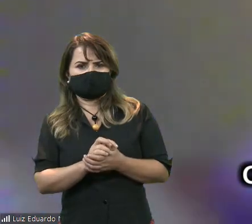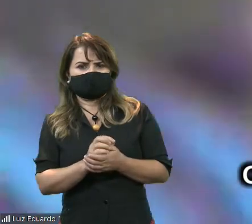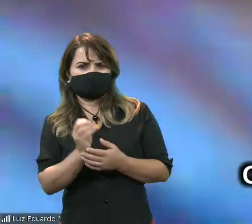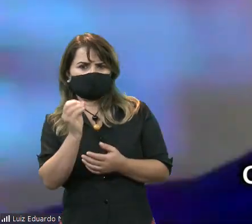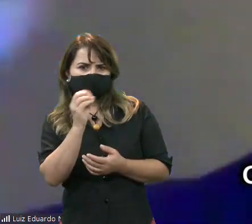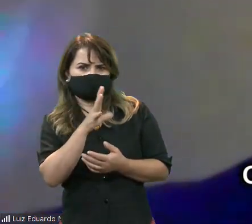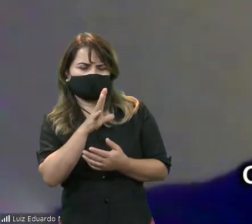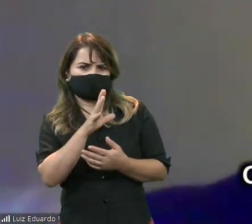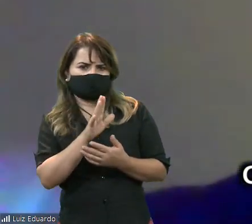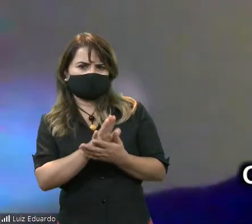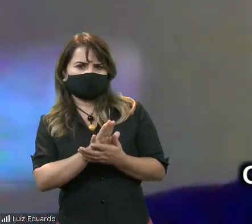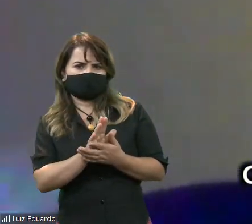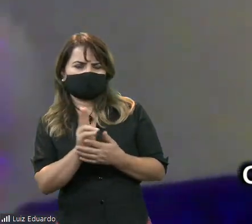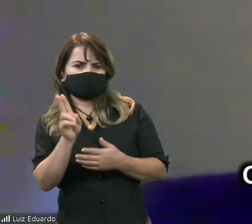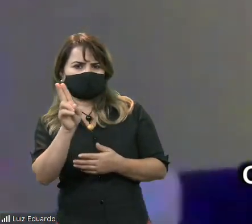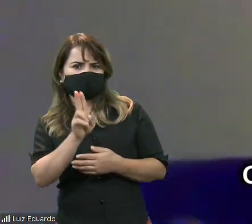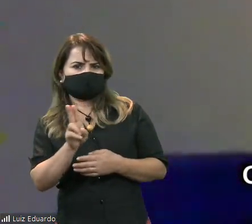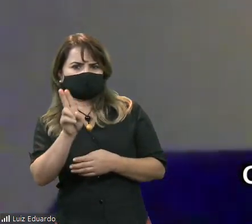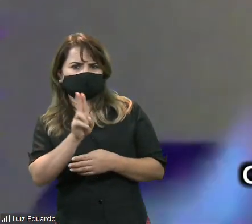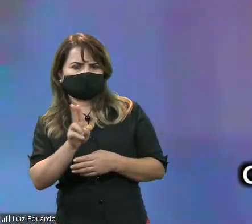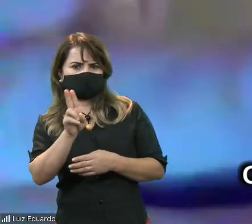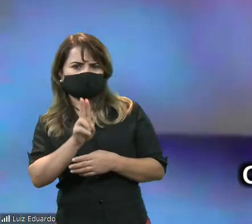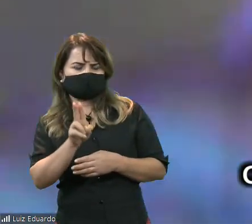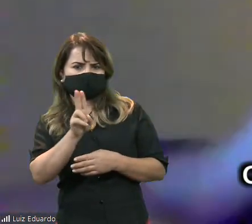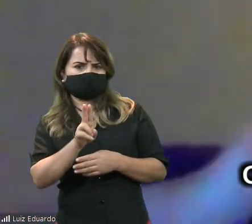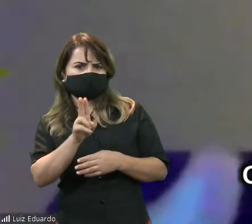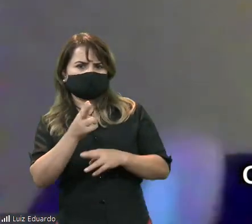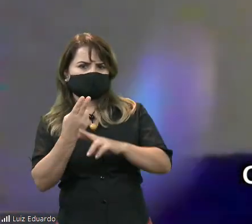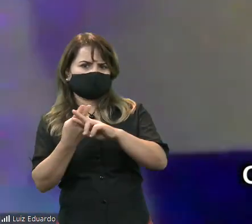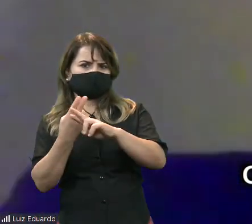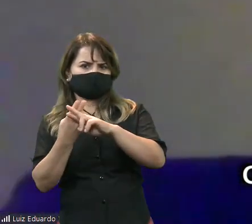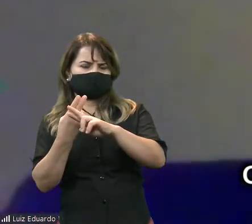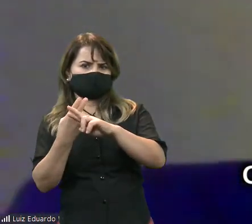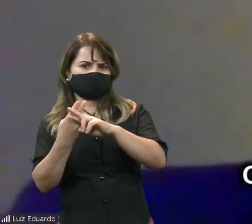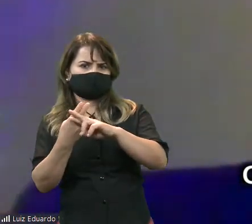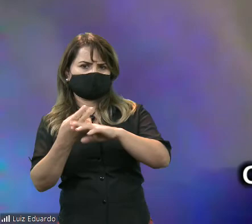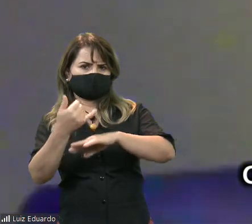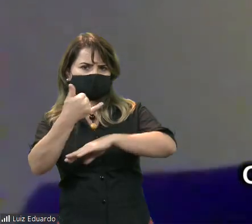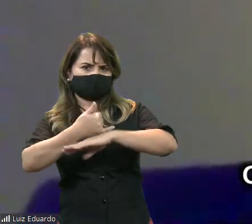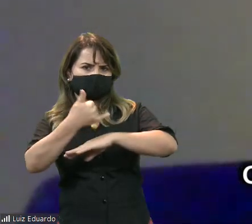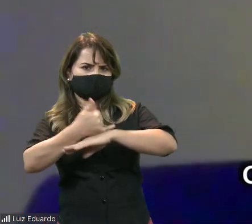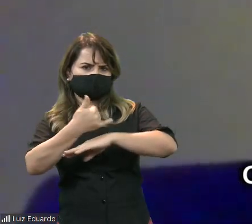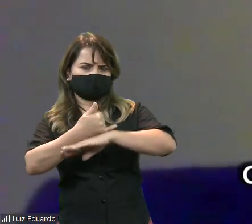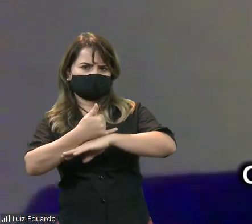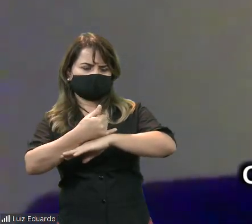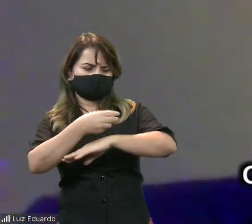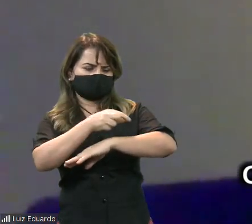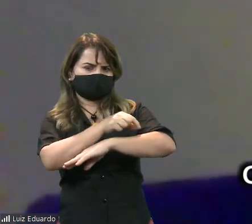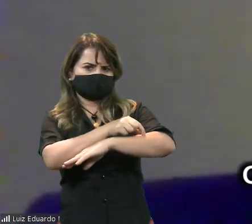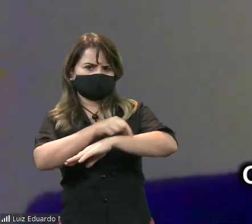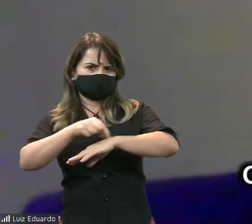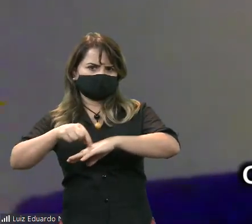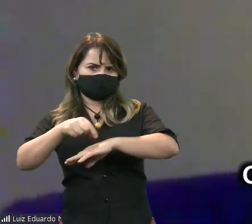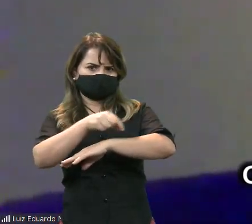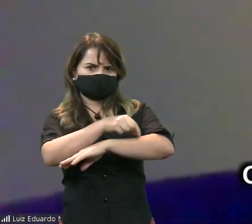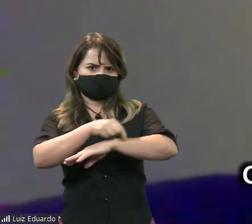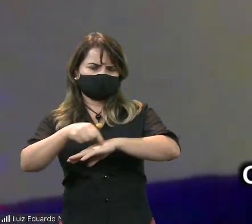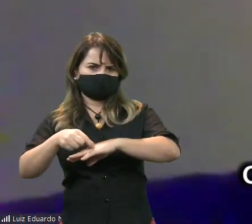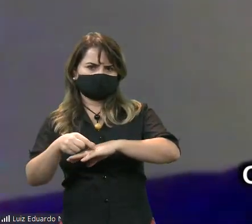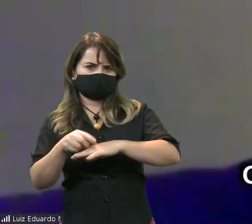reformular, utilizar a própria linha, os próprios trilhos, mas esse pessoal,